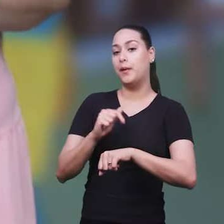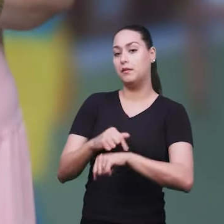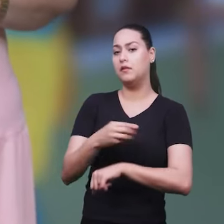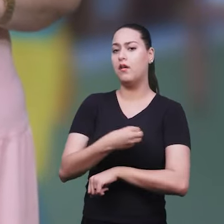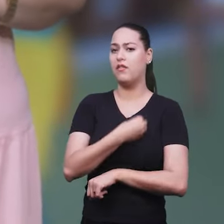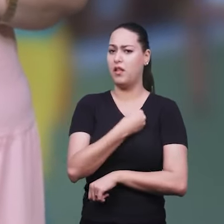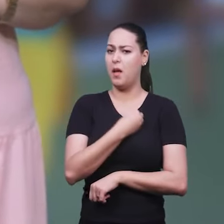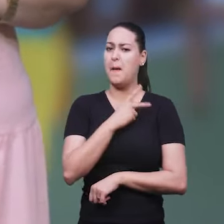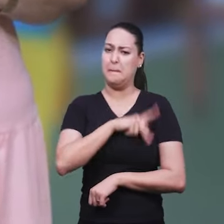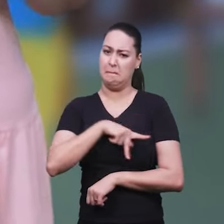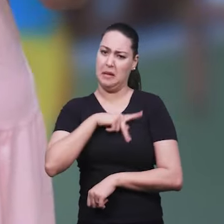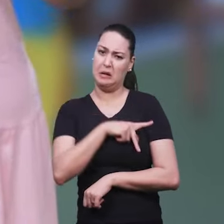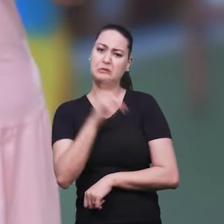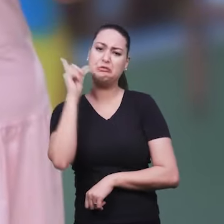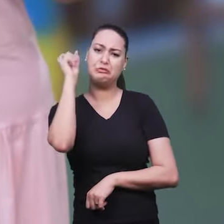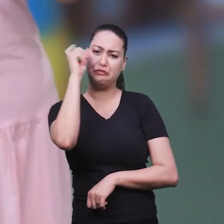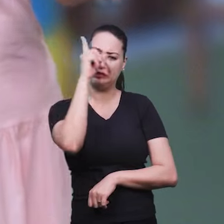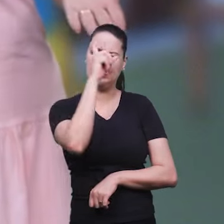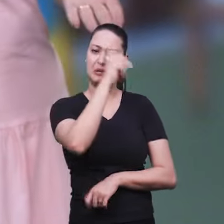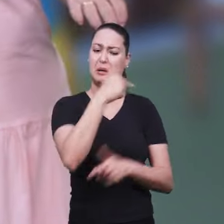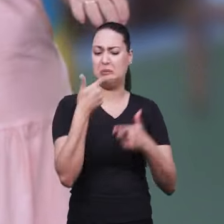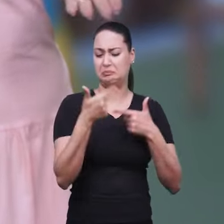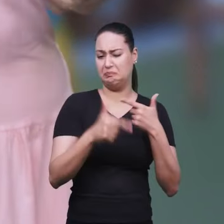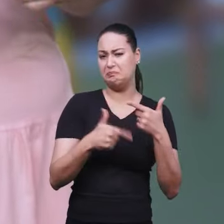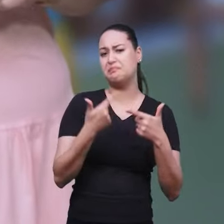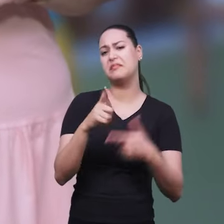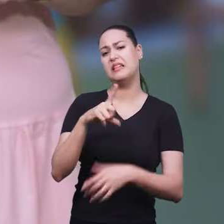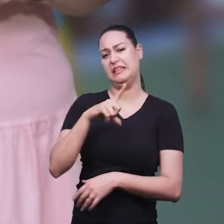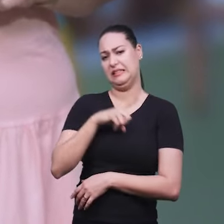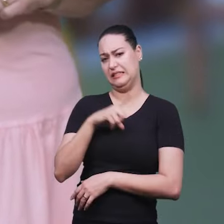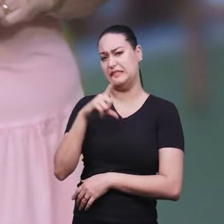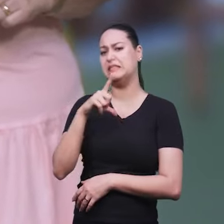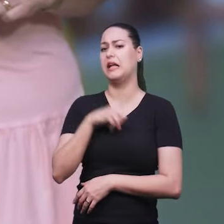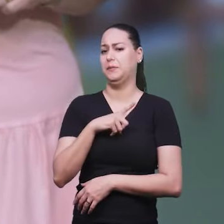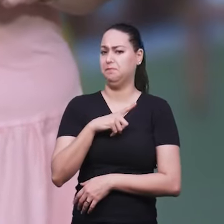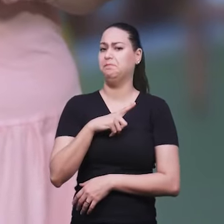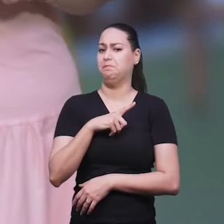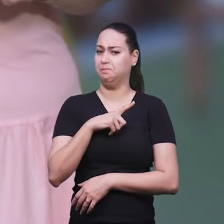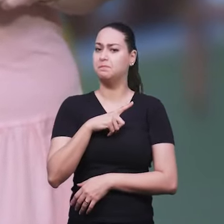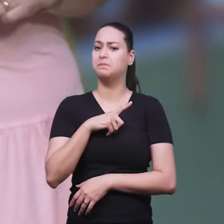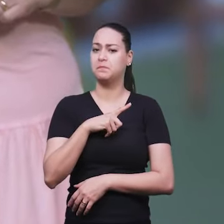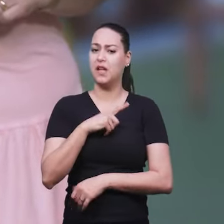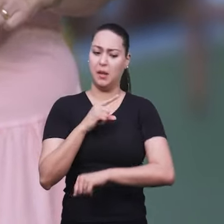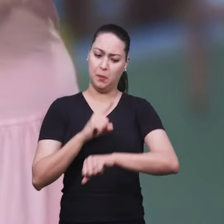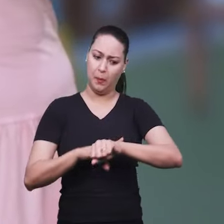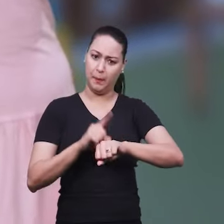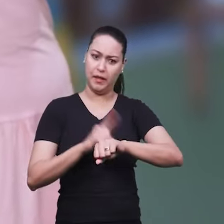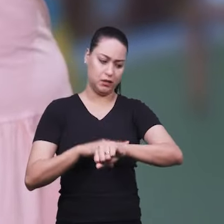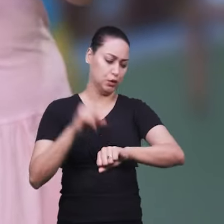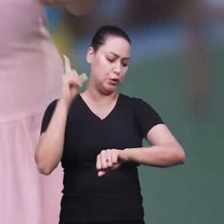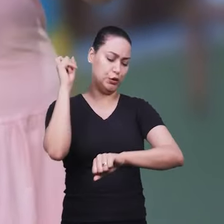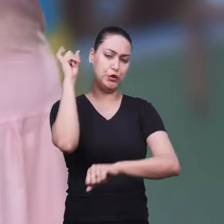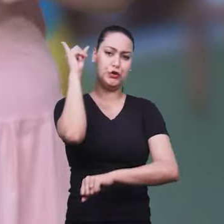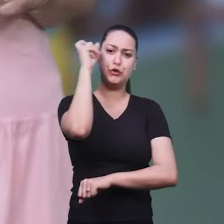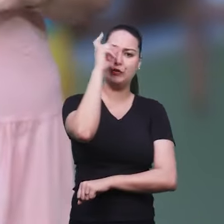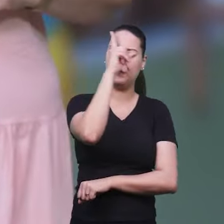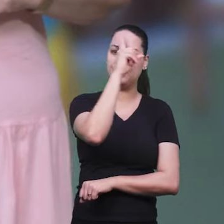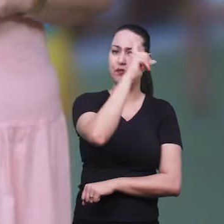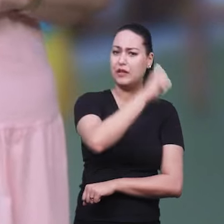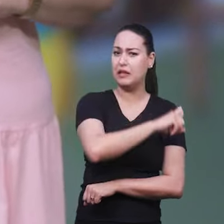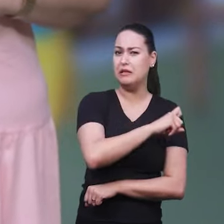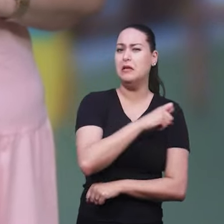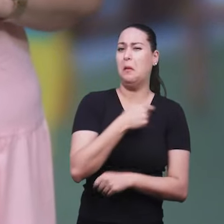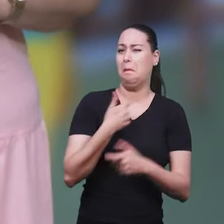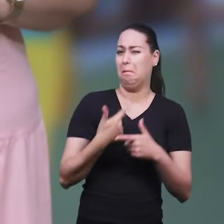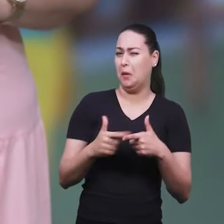por lugares secos, que representam as lutas. Mesmo em momentos difíceis, mesmo em meio